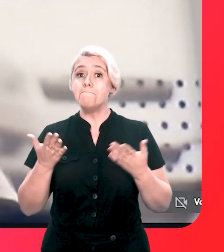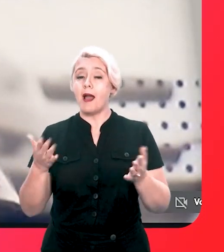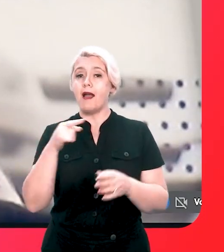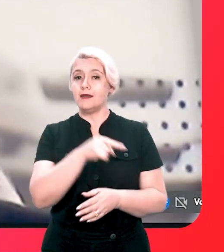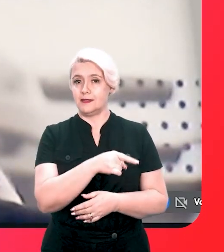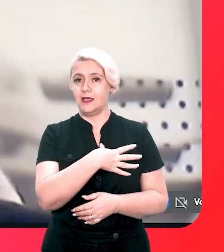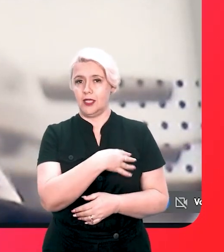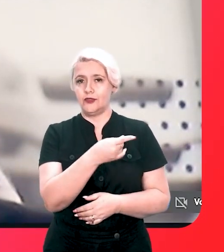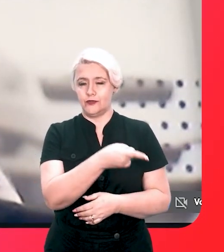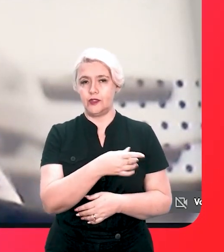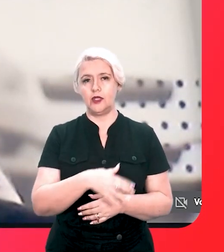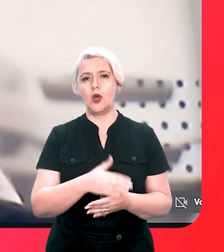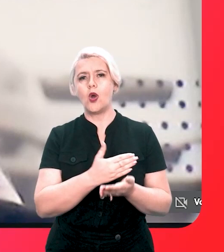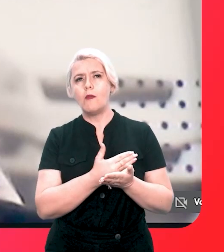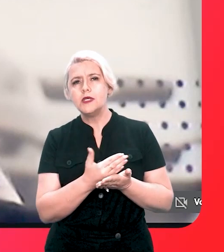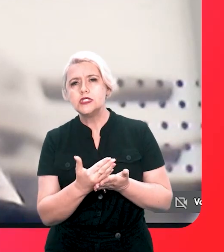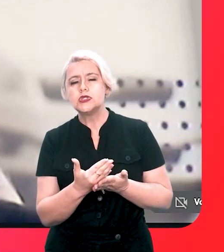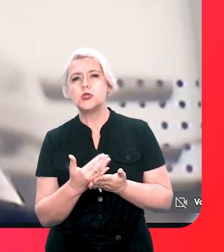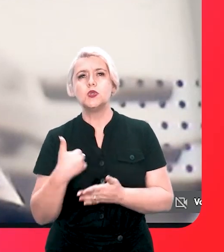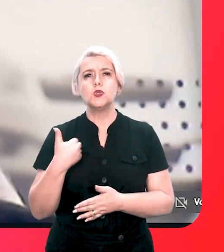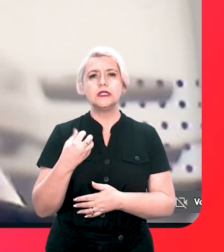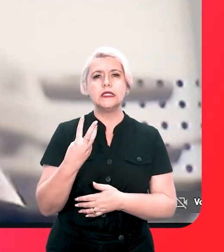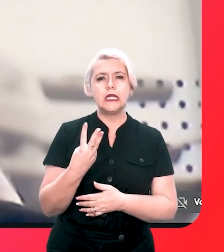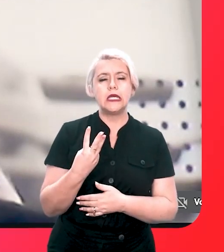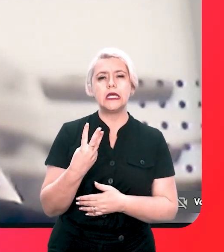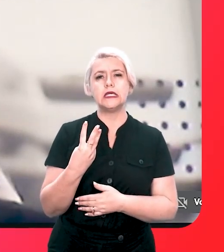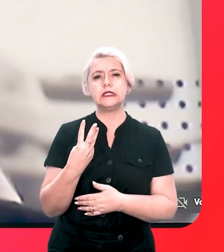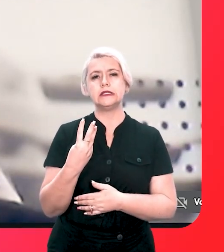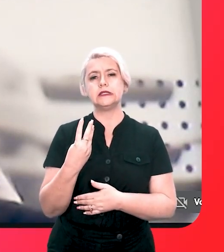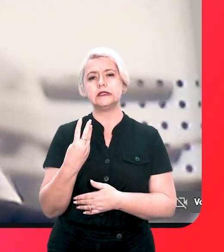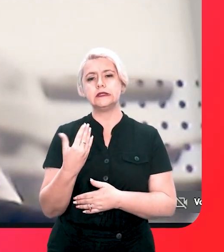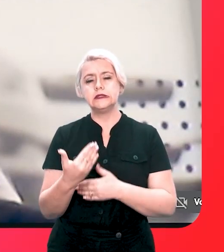Sei lá, começou aos 3 anos e tudo,